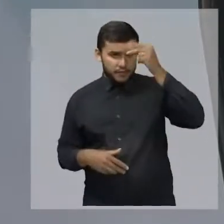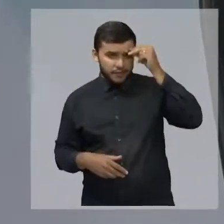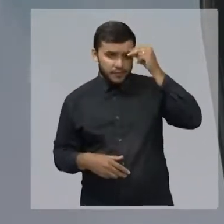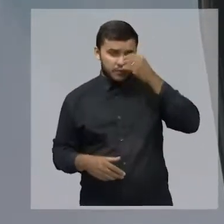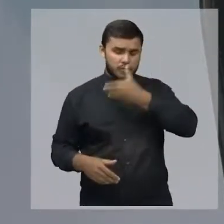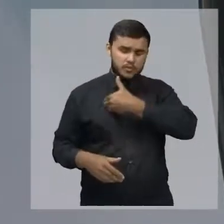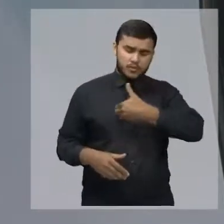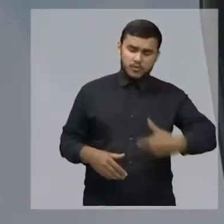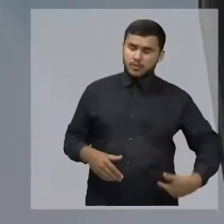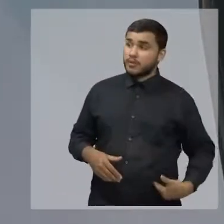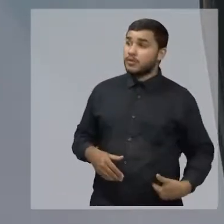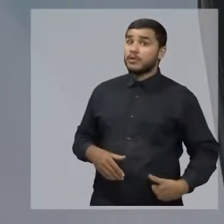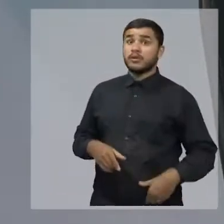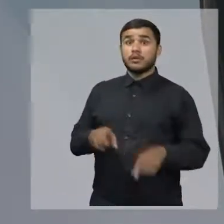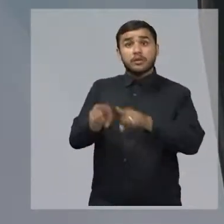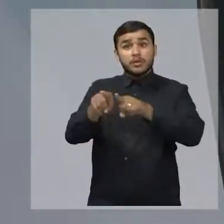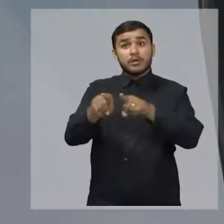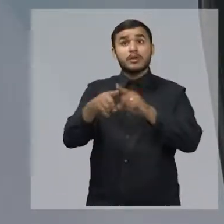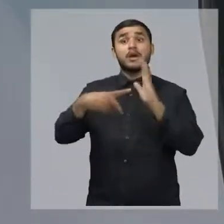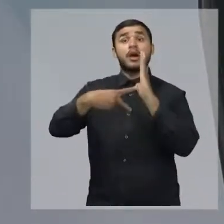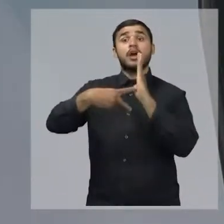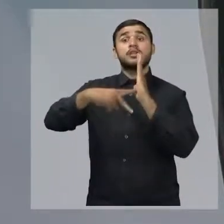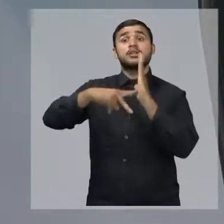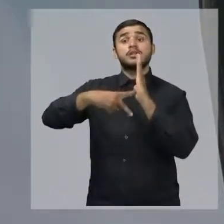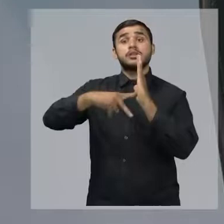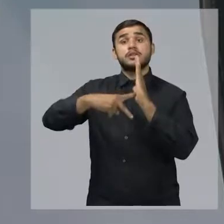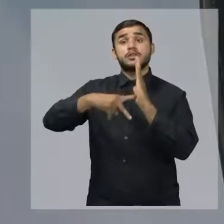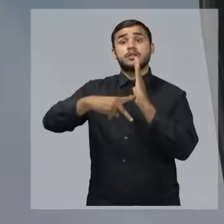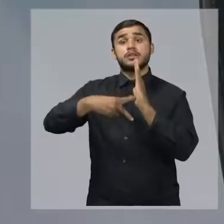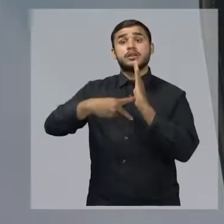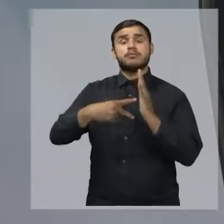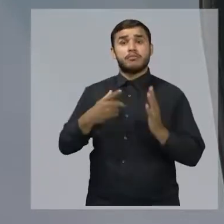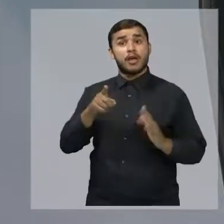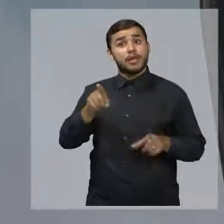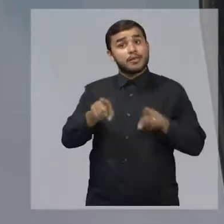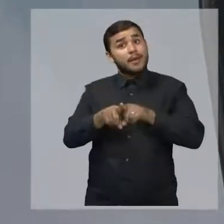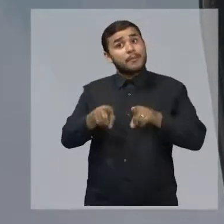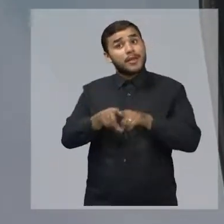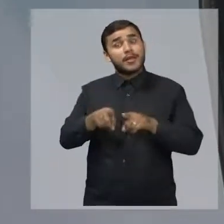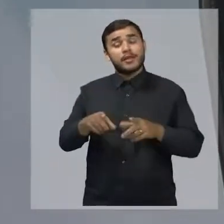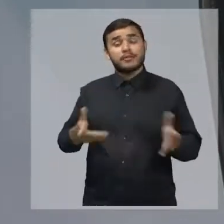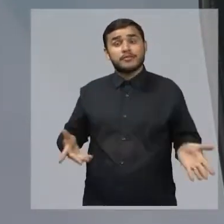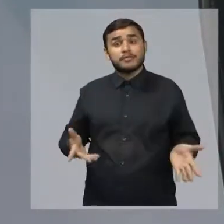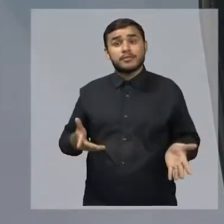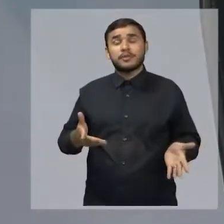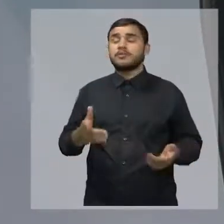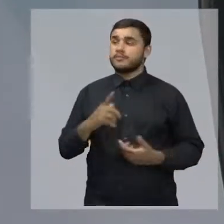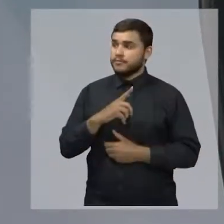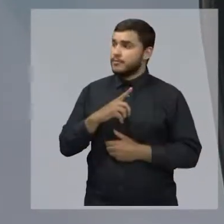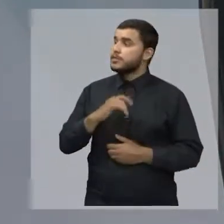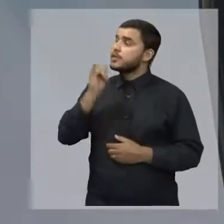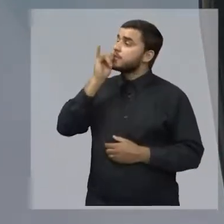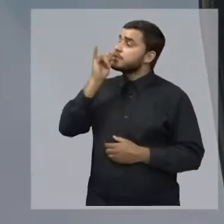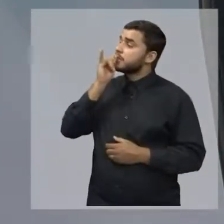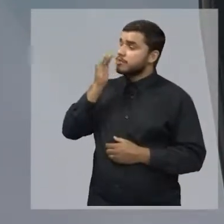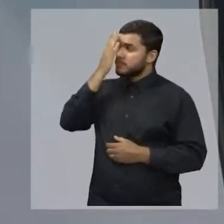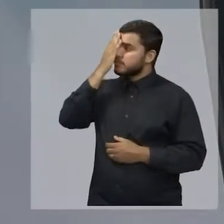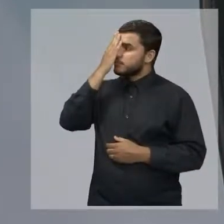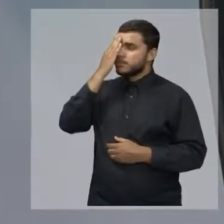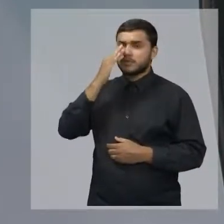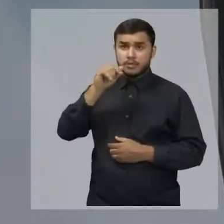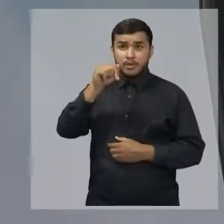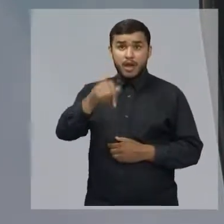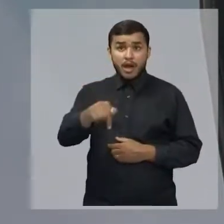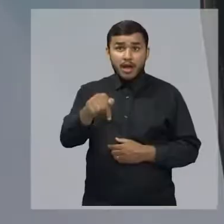ampla. Até dos sindicatos, né? Até dos sindicatos, isso, né? Porque aí a gente tem... que aí o Brasil é mais complexo ainda, né? Porque essa